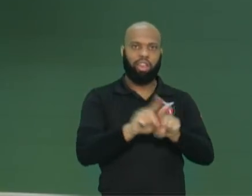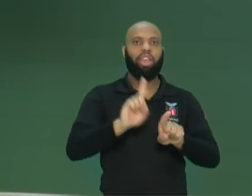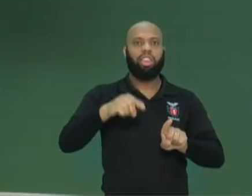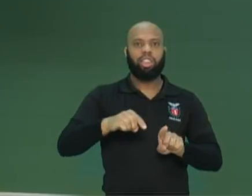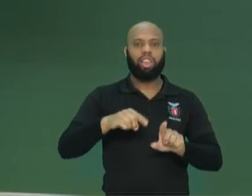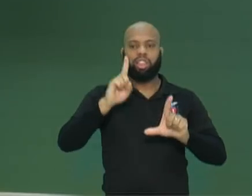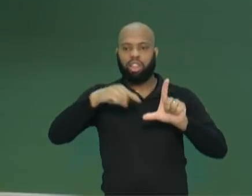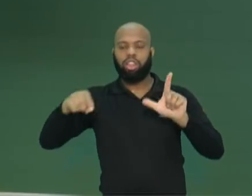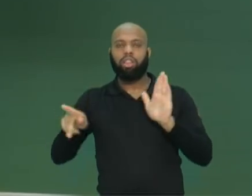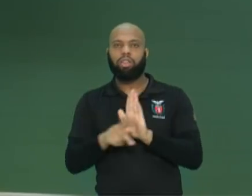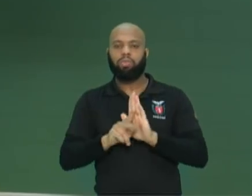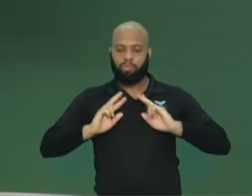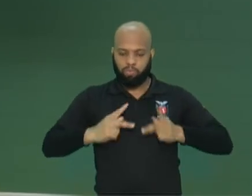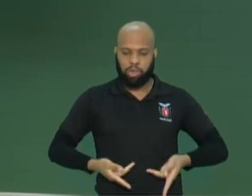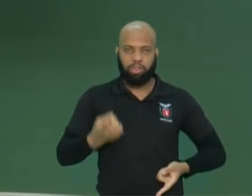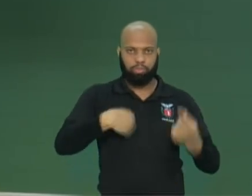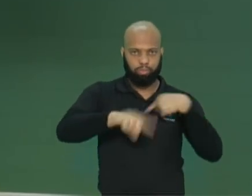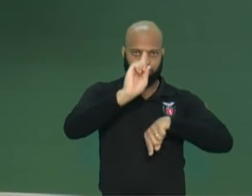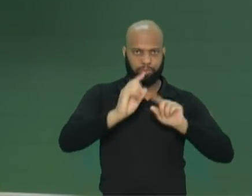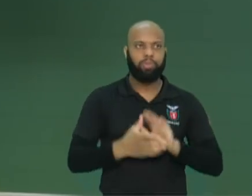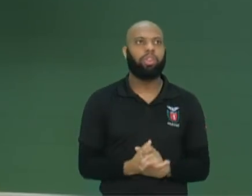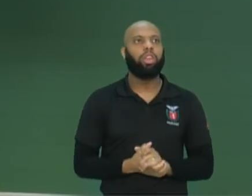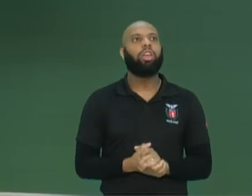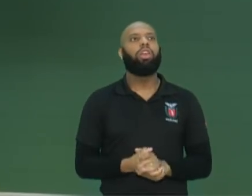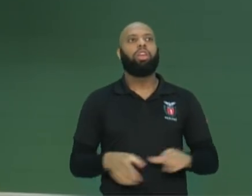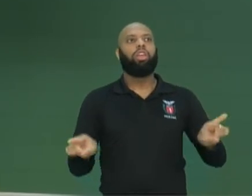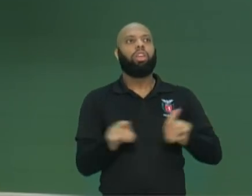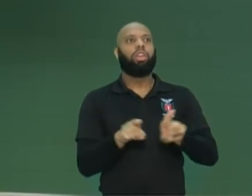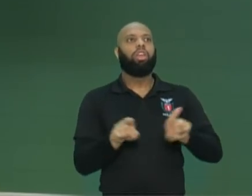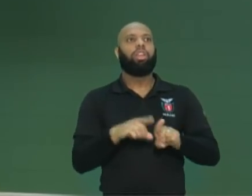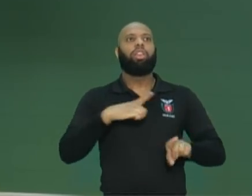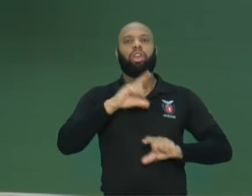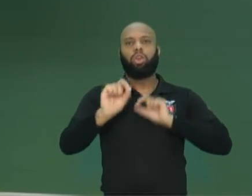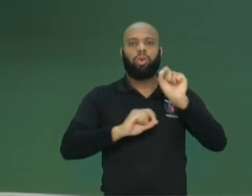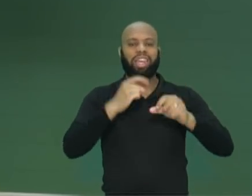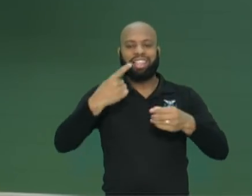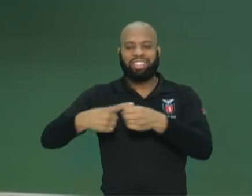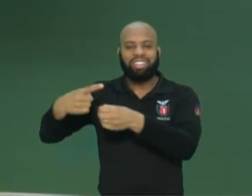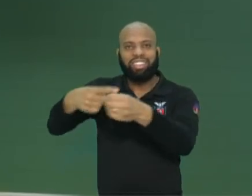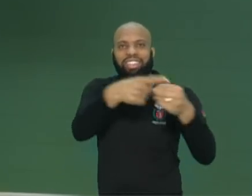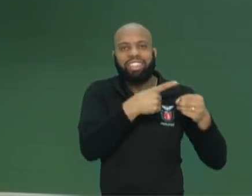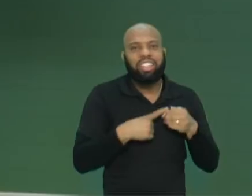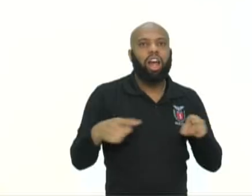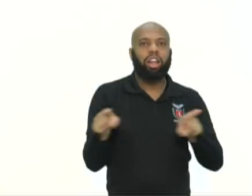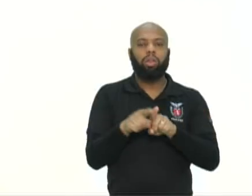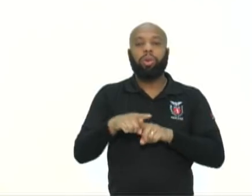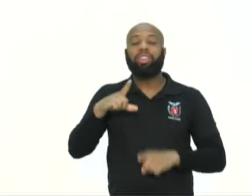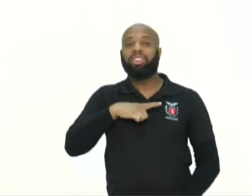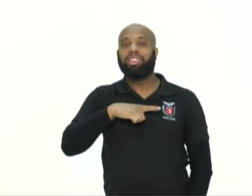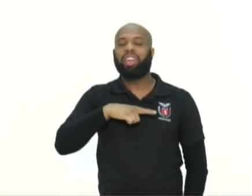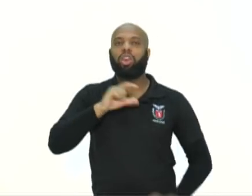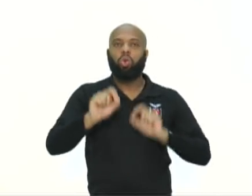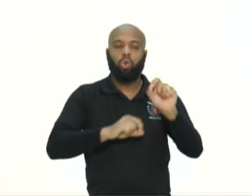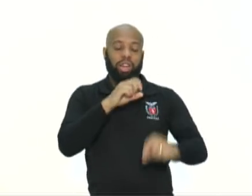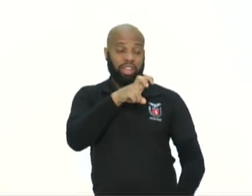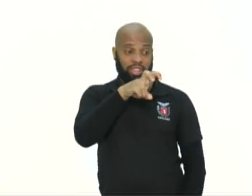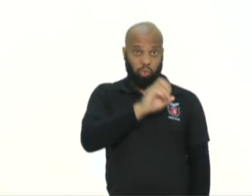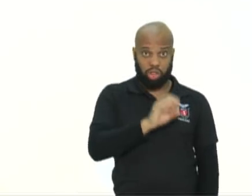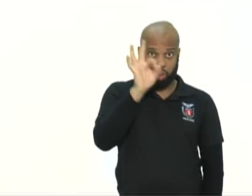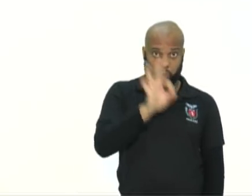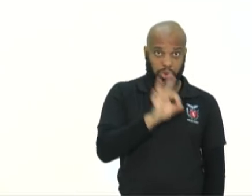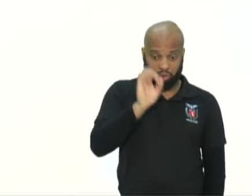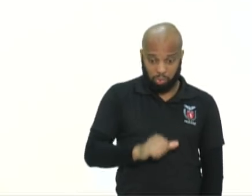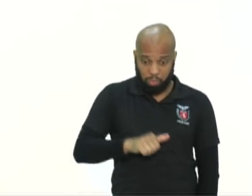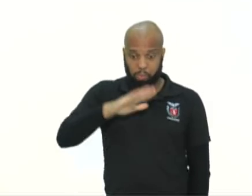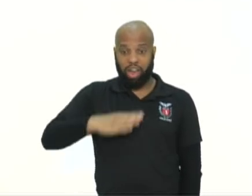de Desenvolvimento Humano. E ali também nós vamos ter a proporção de cidades onde mais de 50%